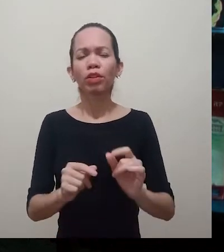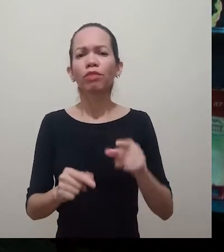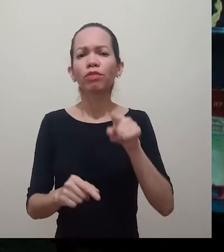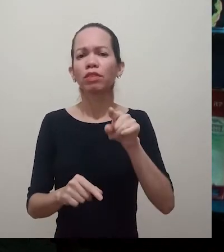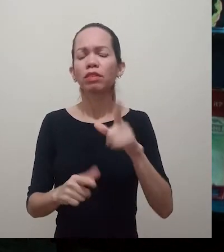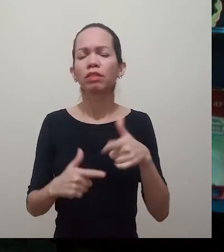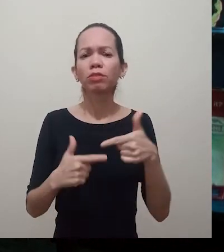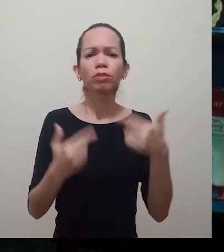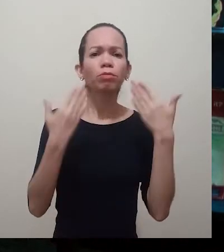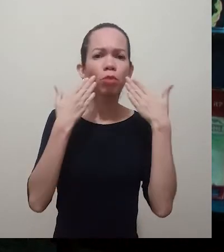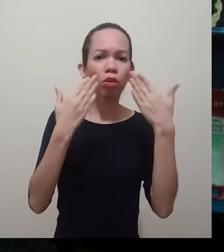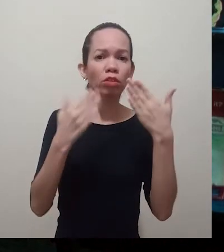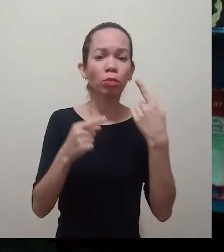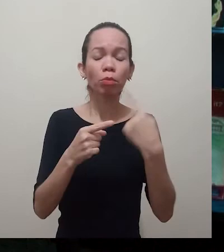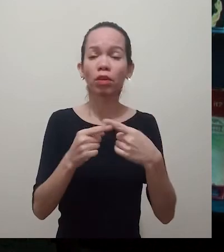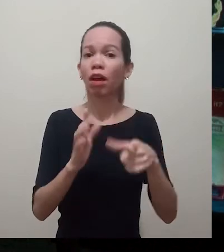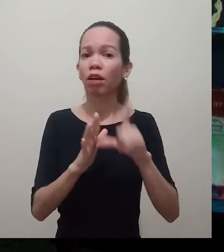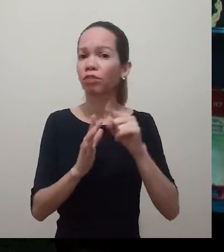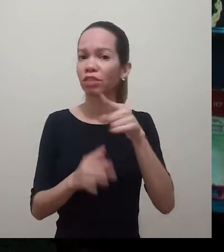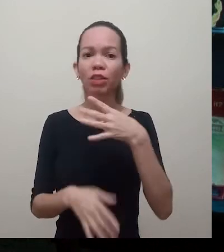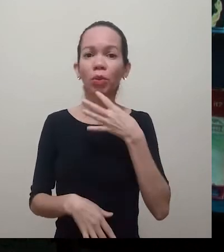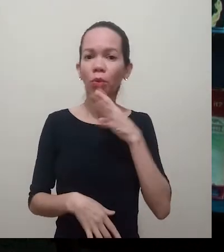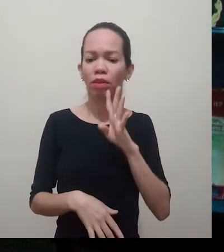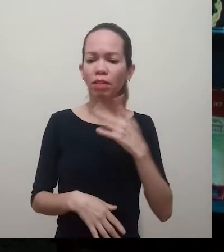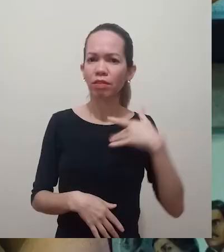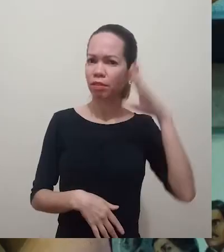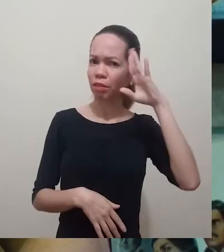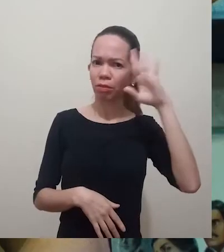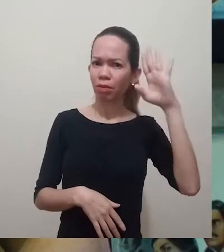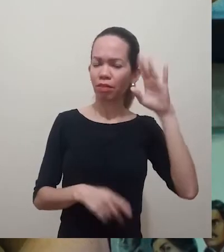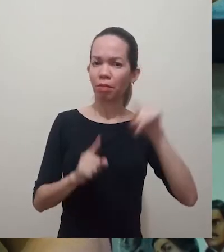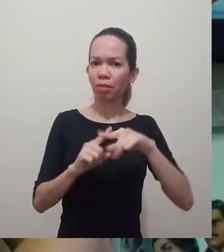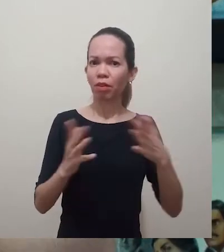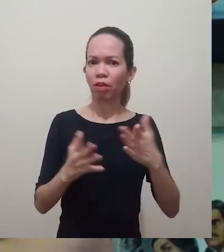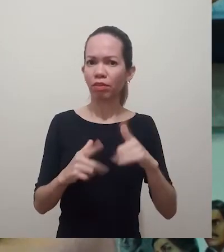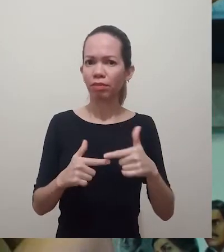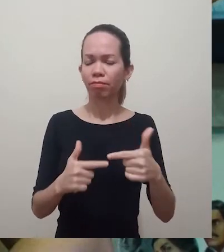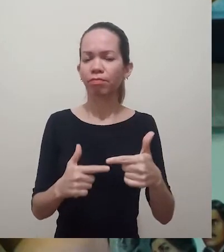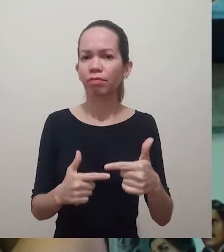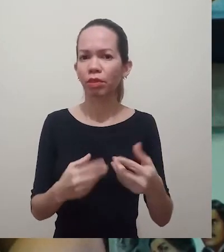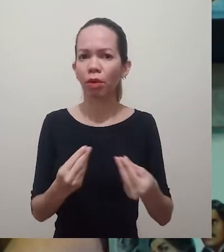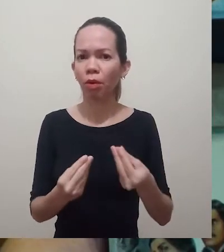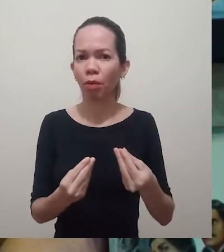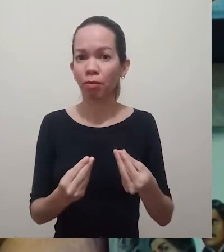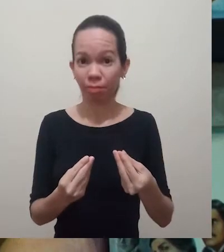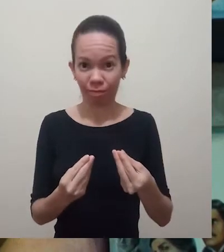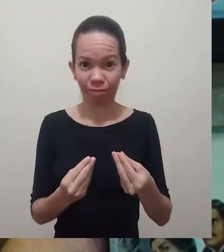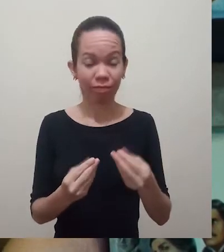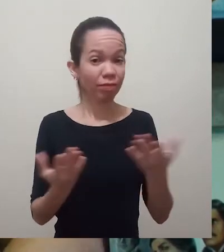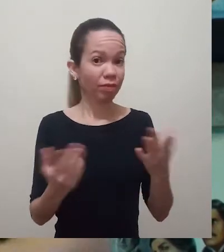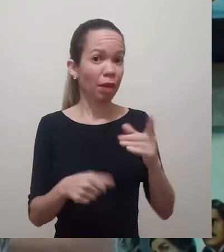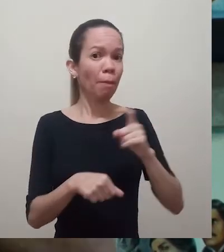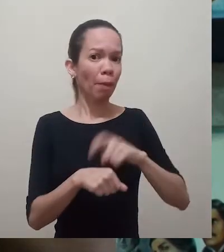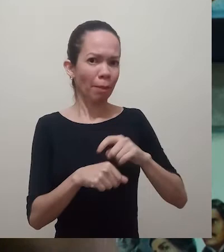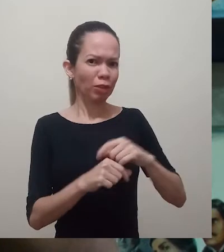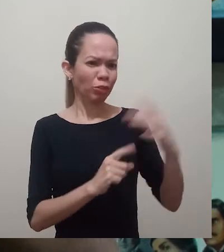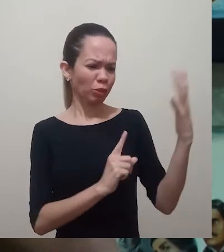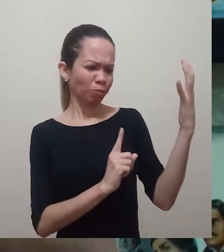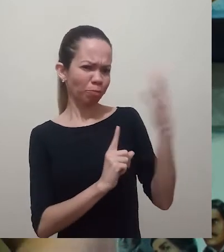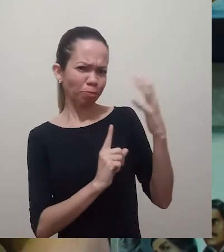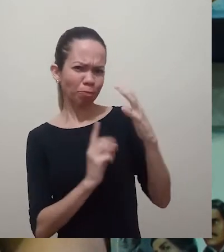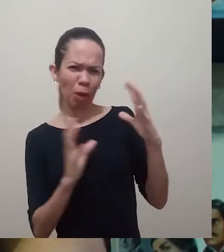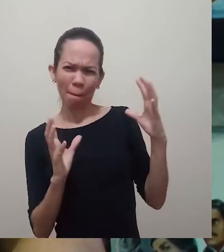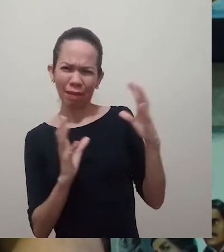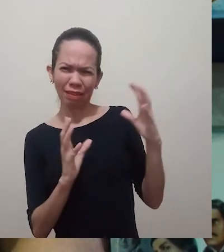apresentado que você nem sequer conhecia imaginava e é subpressão irmãos e quando nós